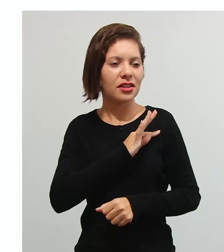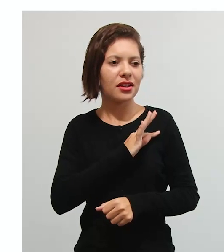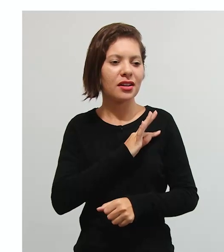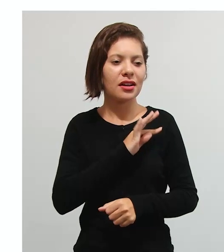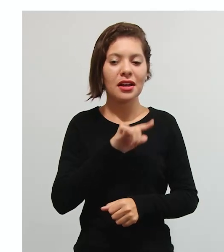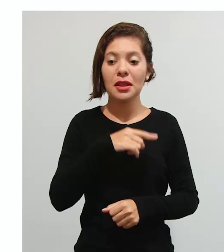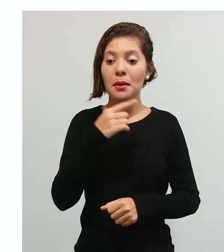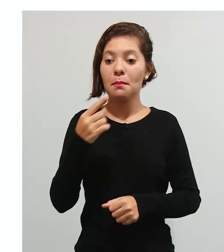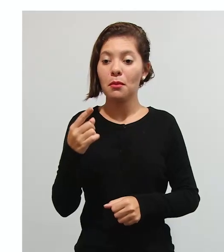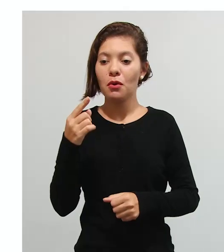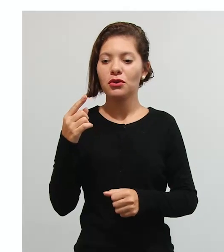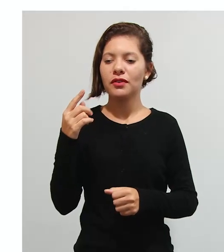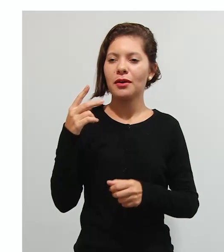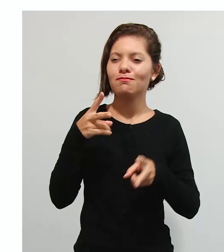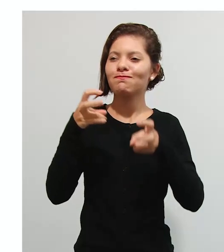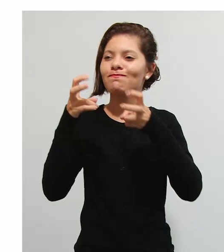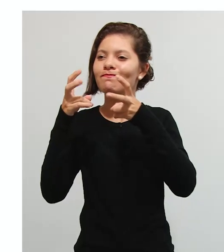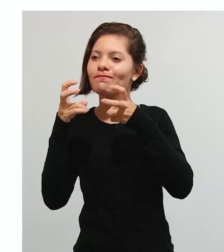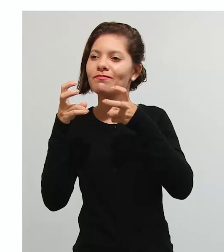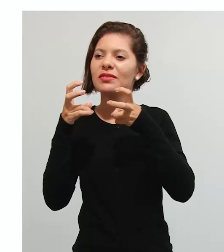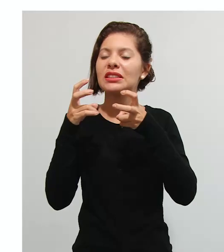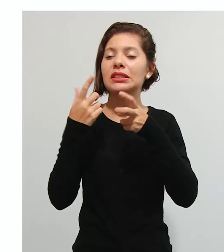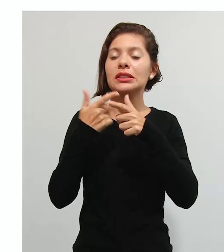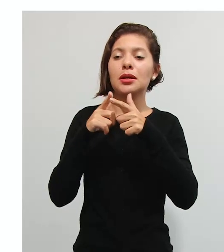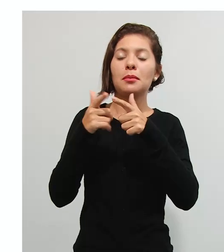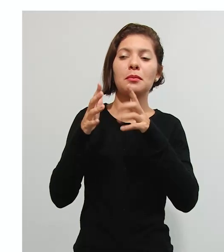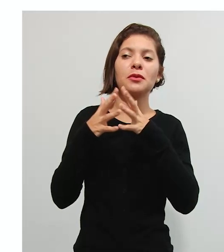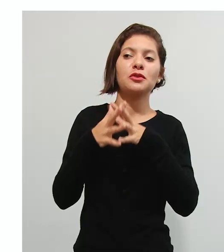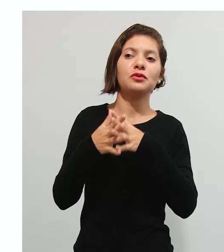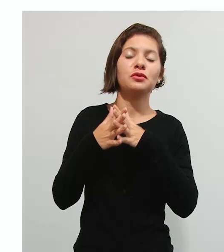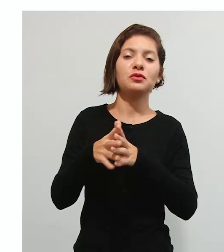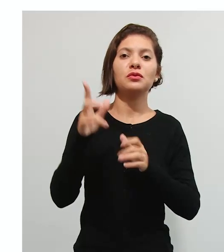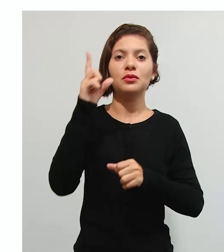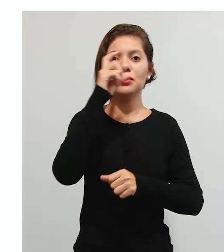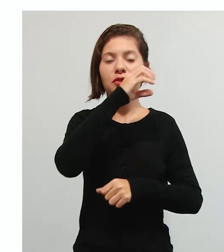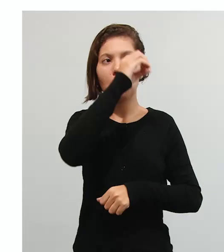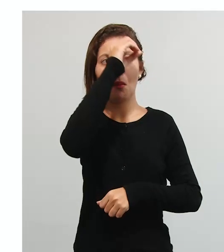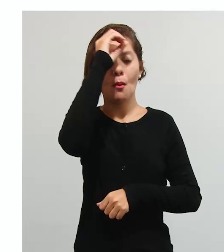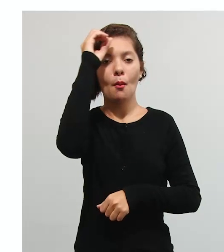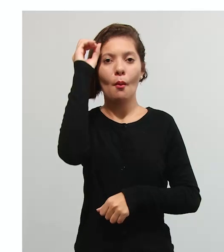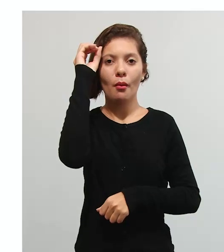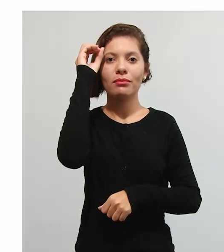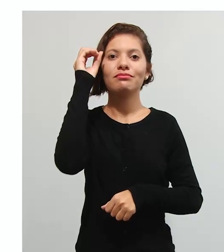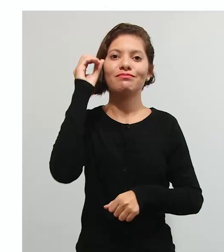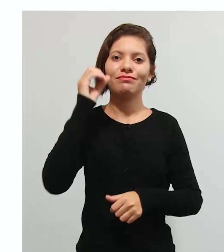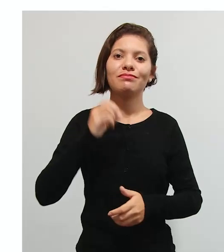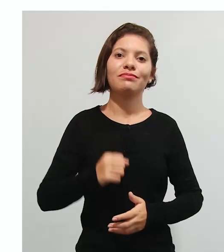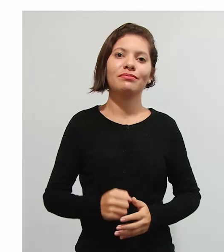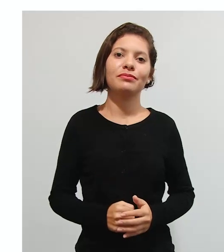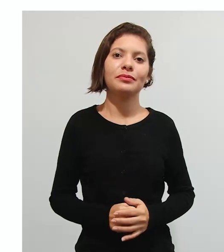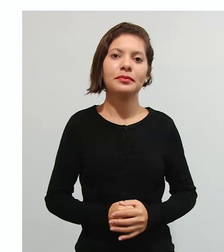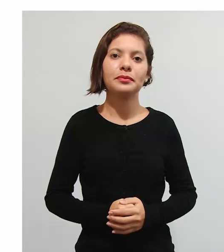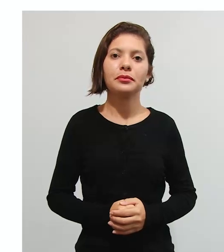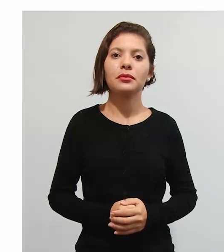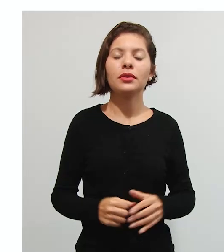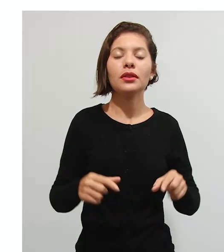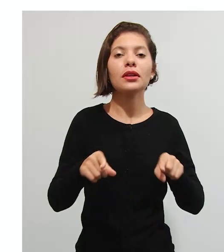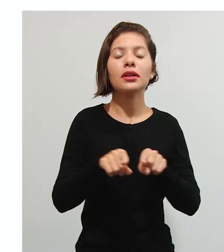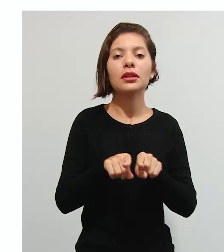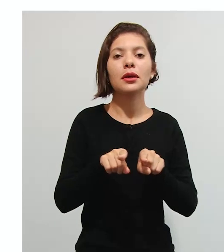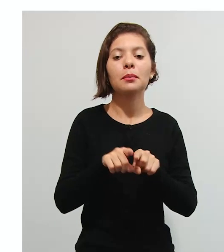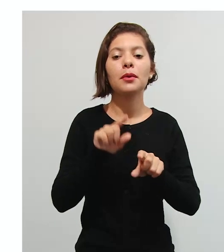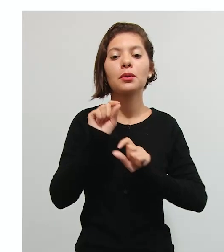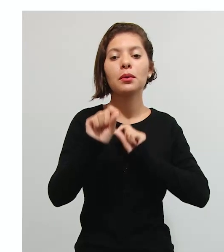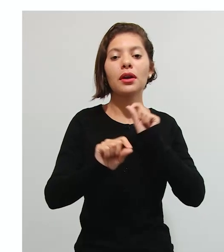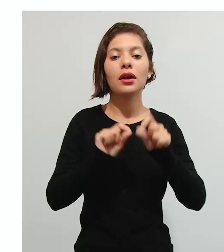técnicas, mas que quando vai ler a realidade ele tem um problema, ele não consegue entender e interpretar essa realidade. E